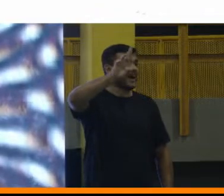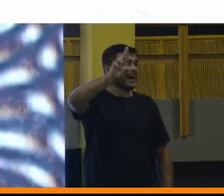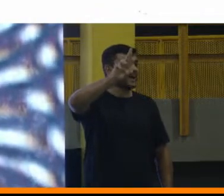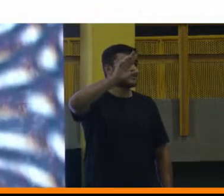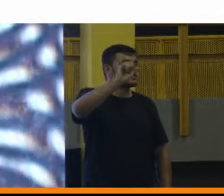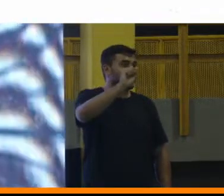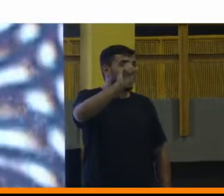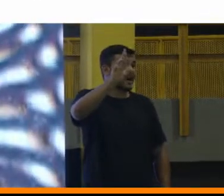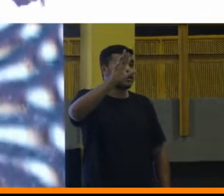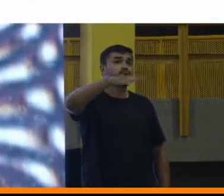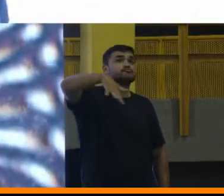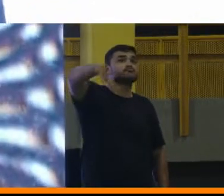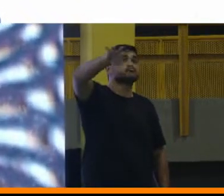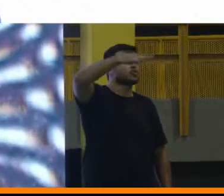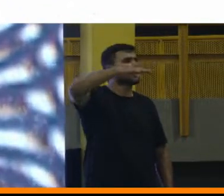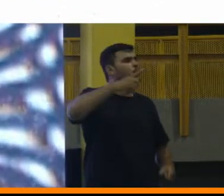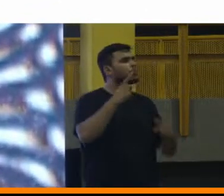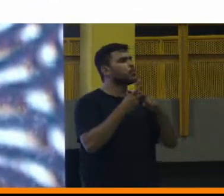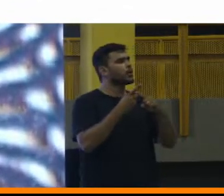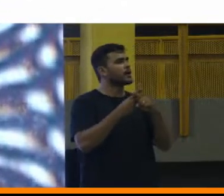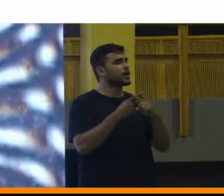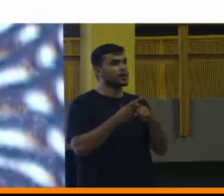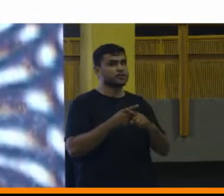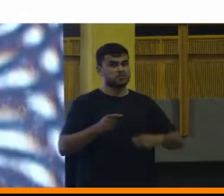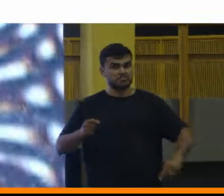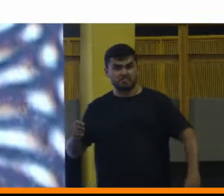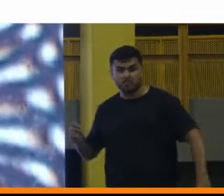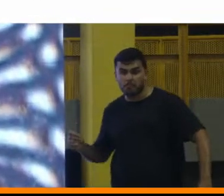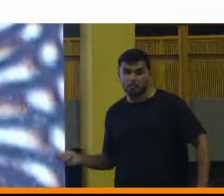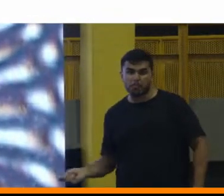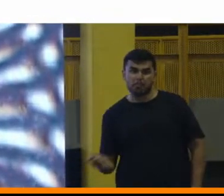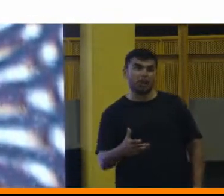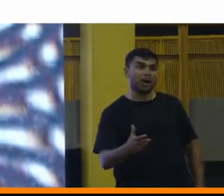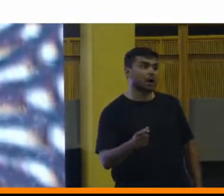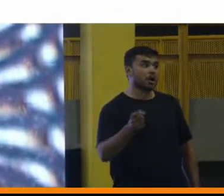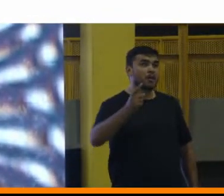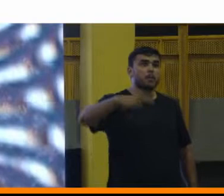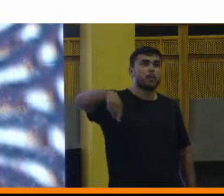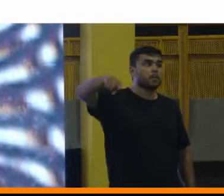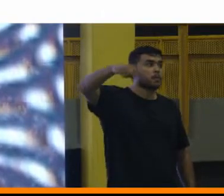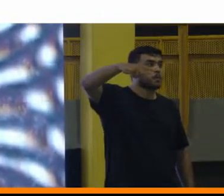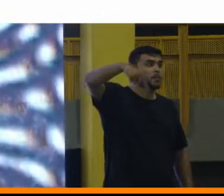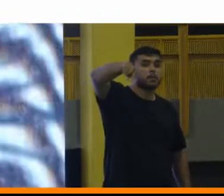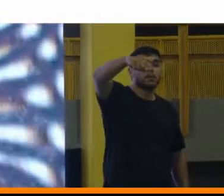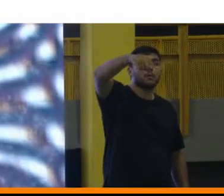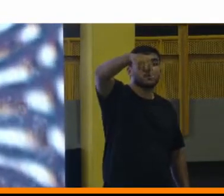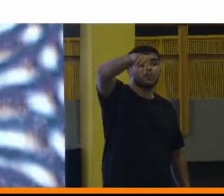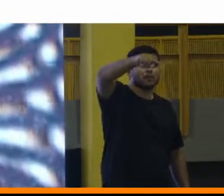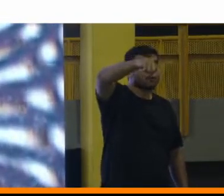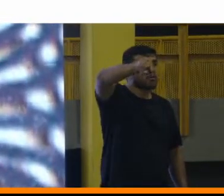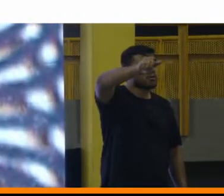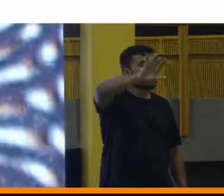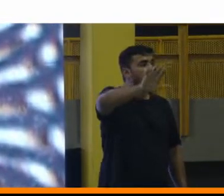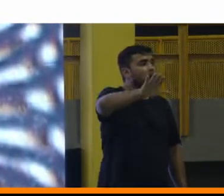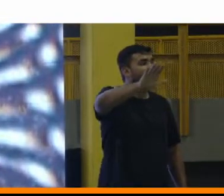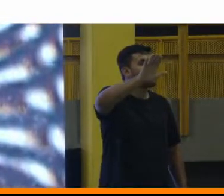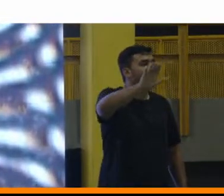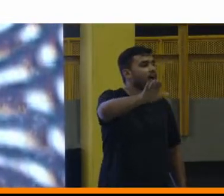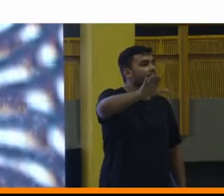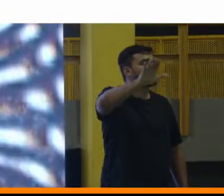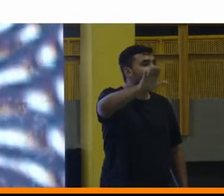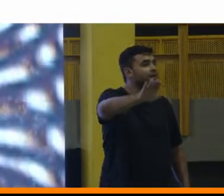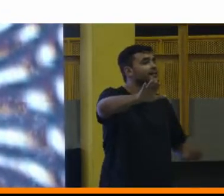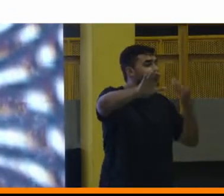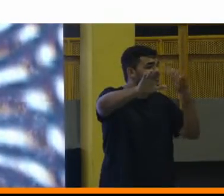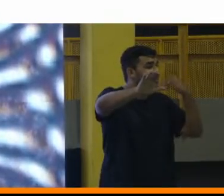E o ar, fazendo força, mudou, acelerou, ou melhor, desacelerou,